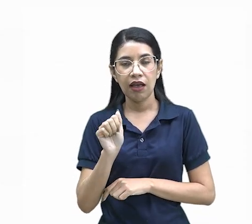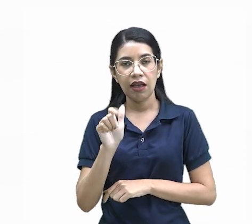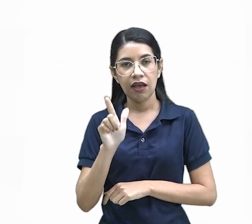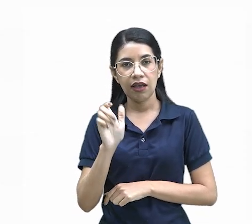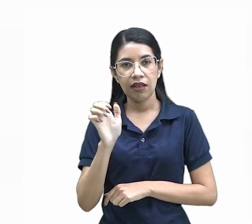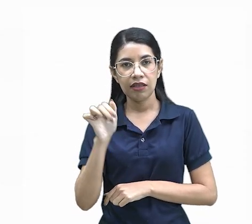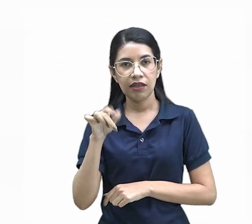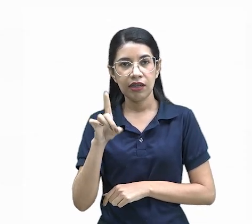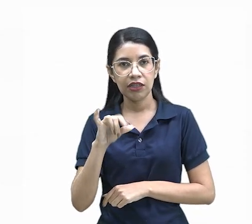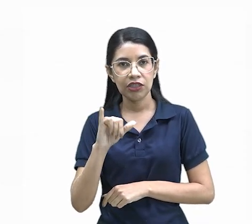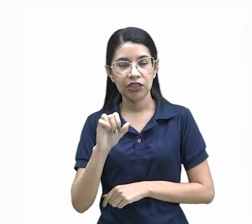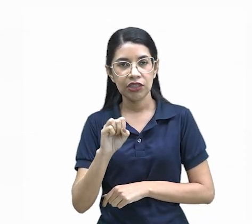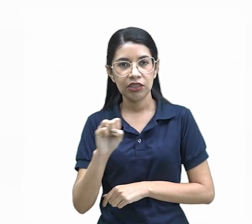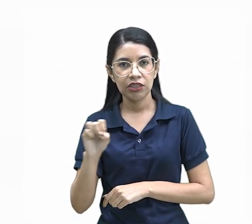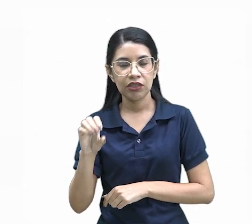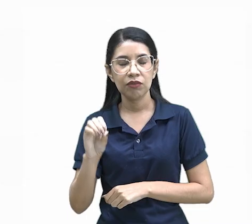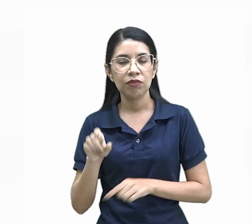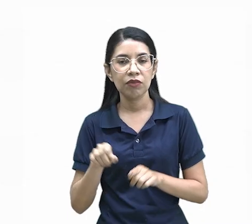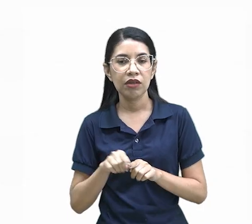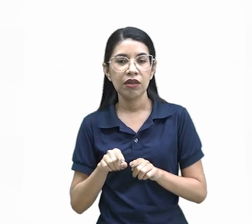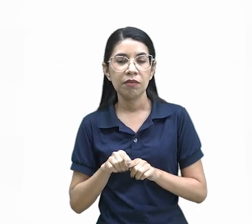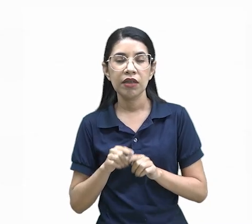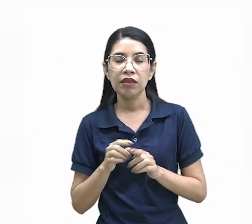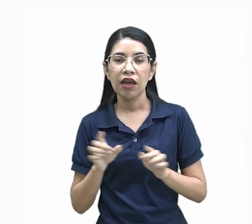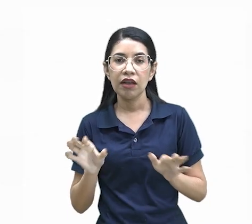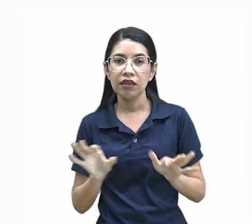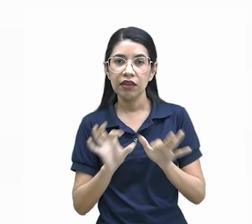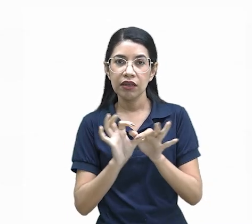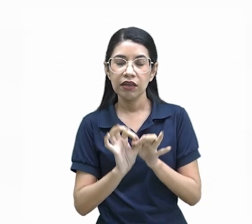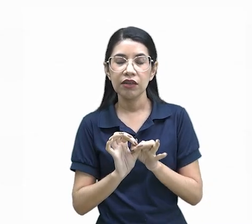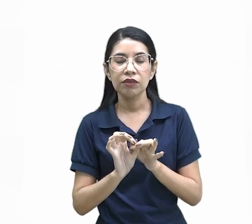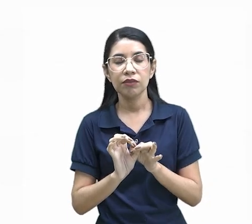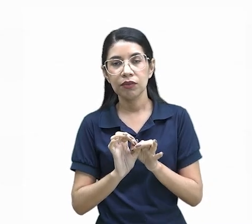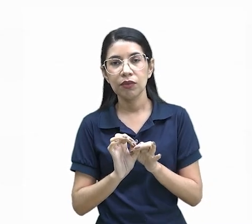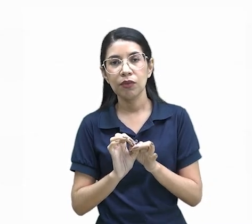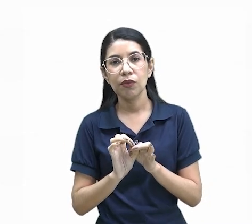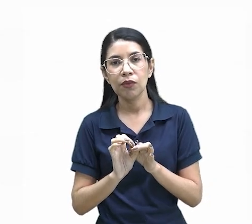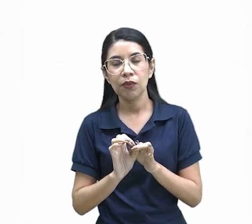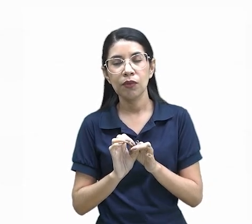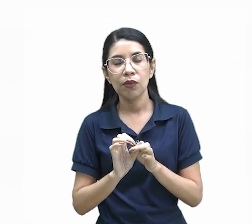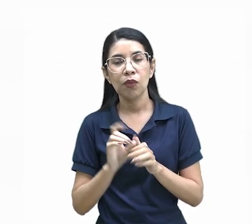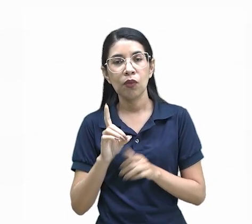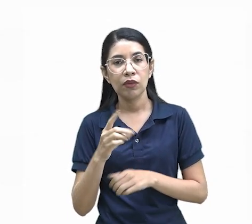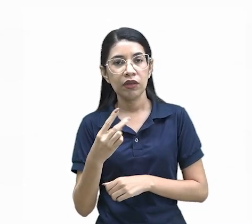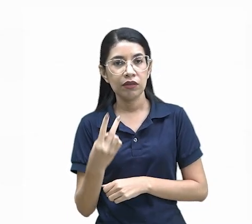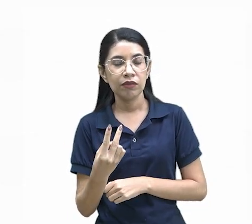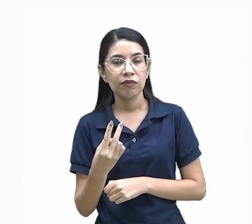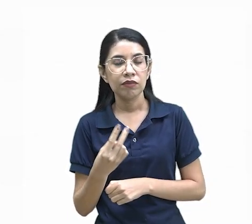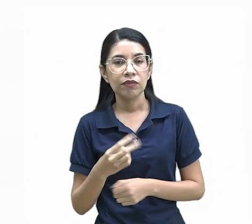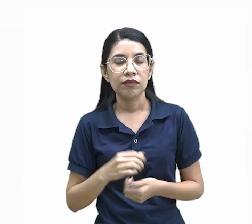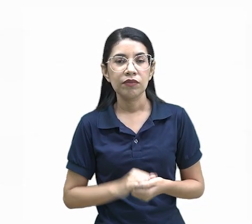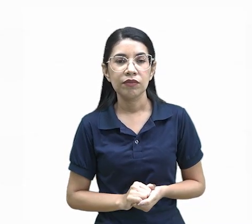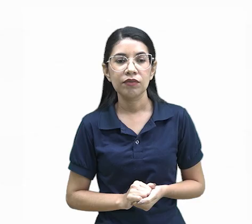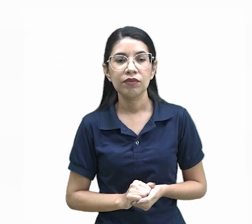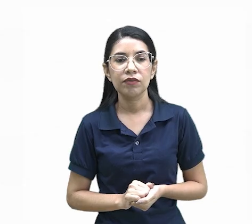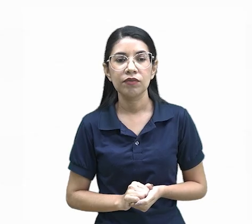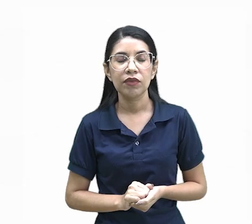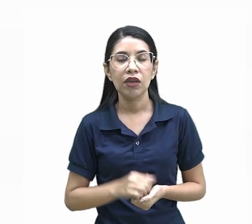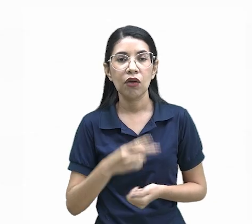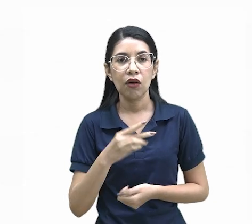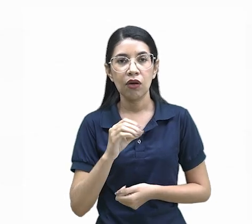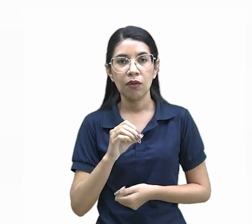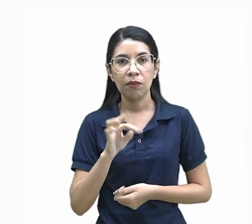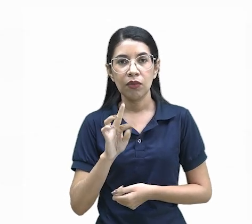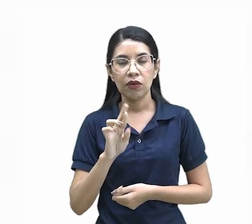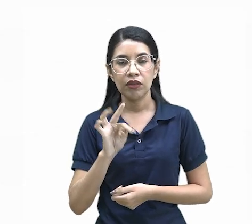ligando algo, né? É o início, então, do desenvolvimento 2, ali do texto da Ana Clara. E o